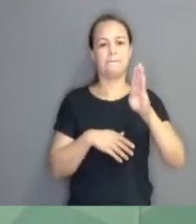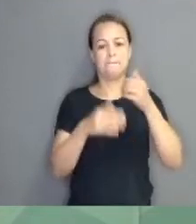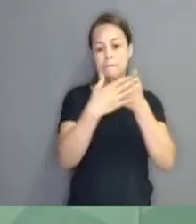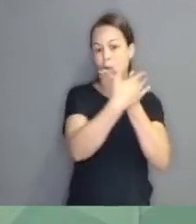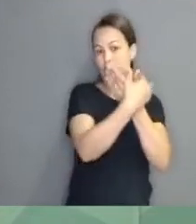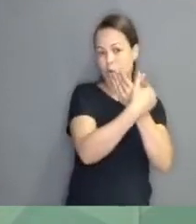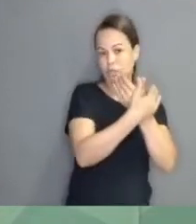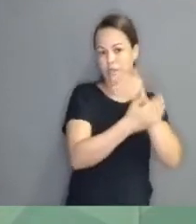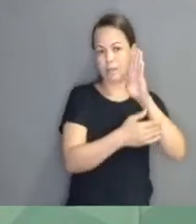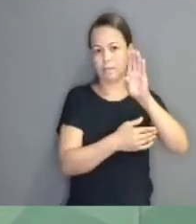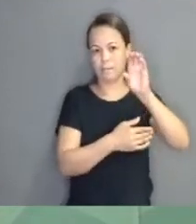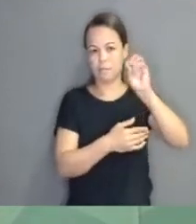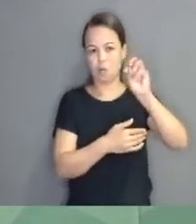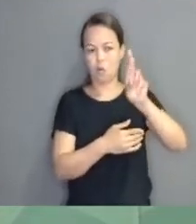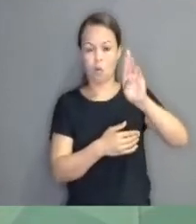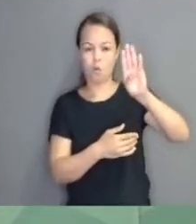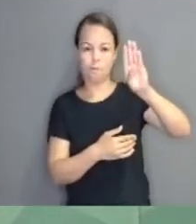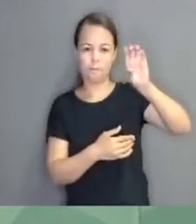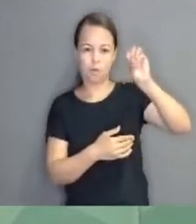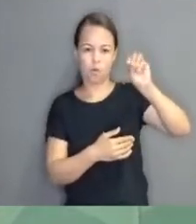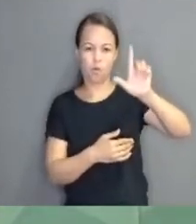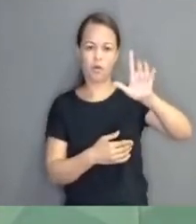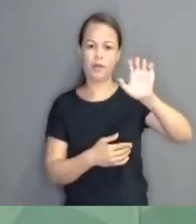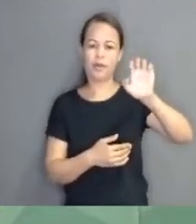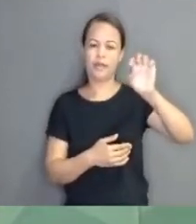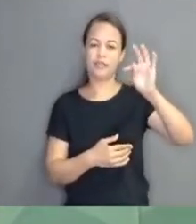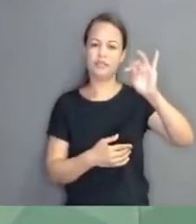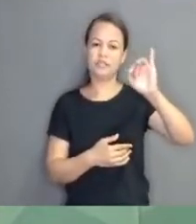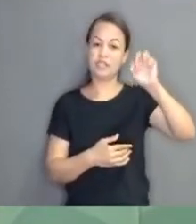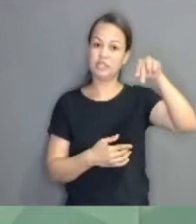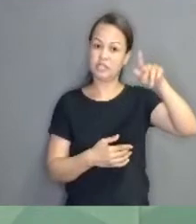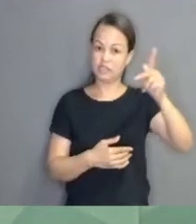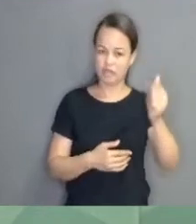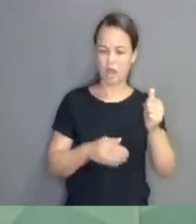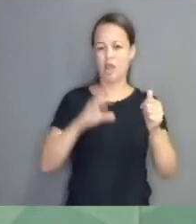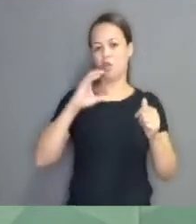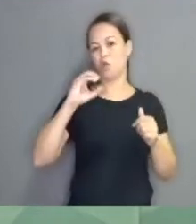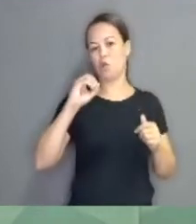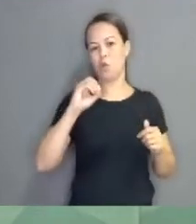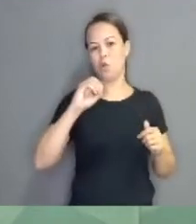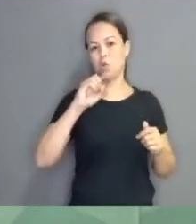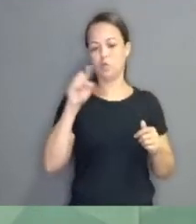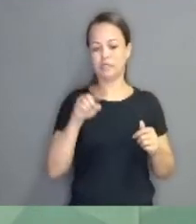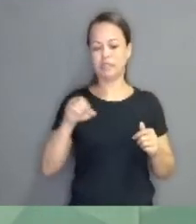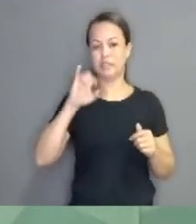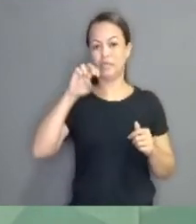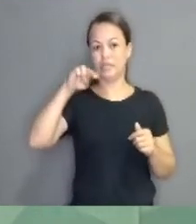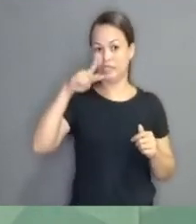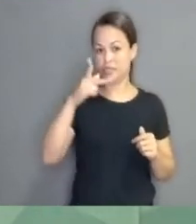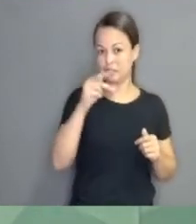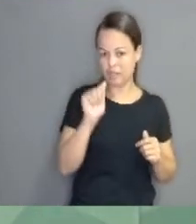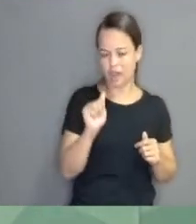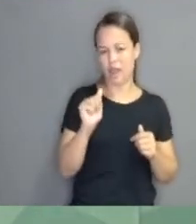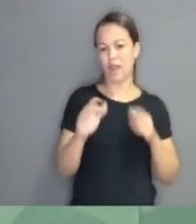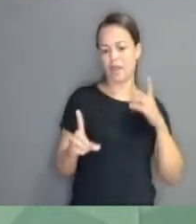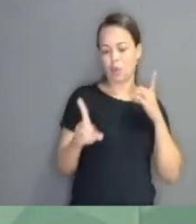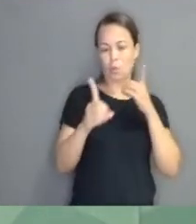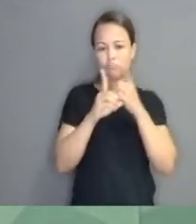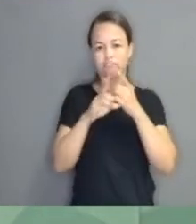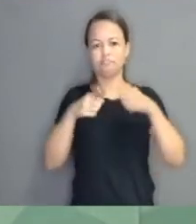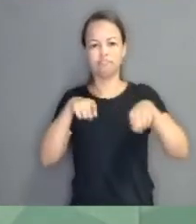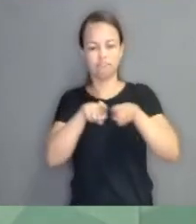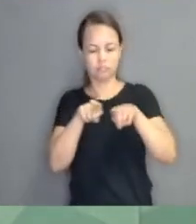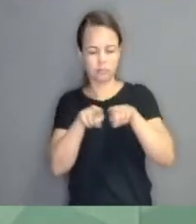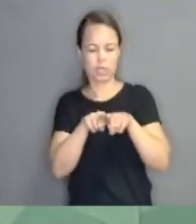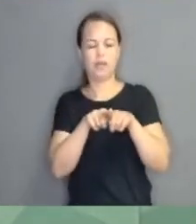borboletinha cozinha né encontramos também nas a lendas né que é como se